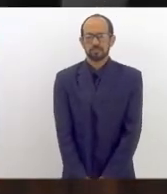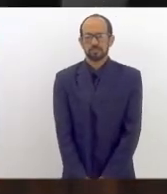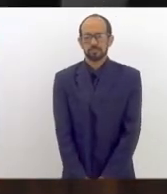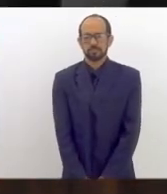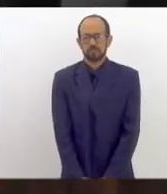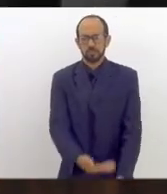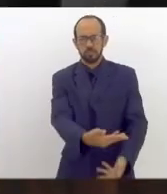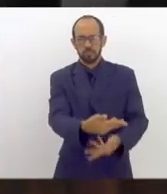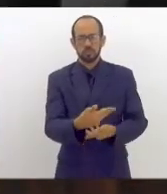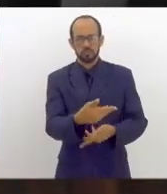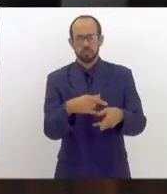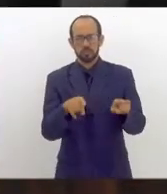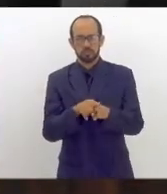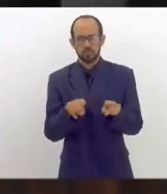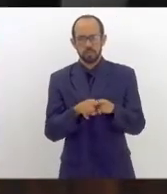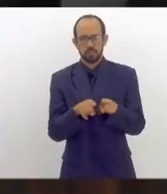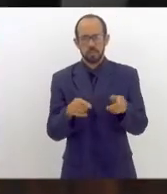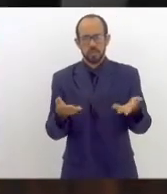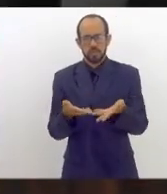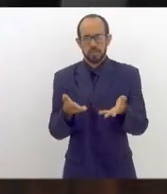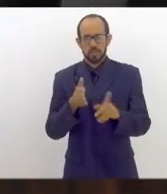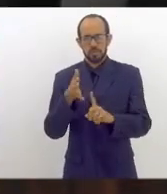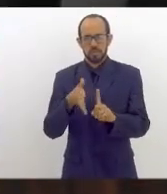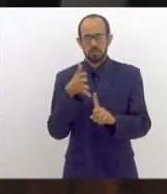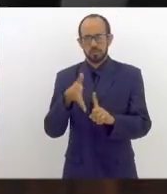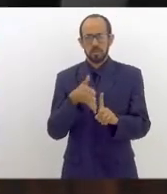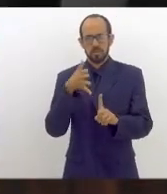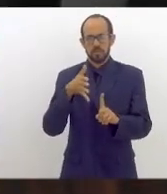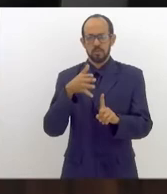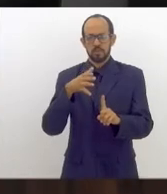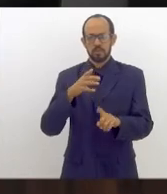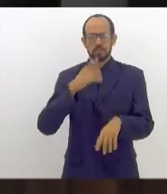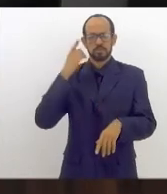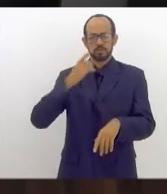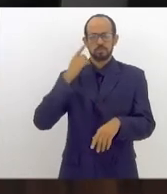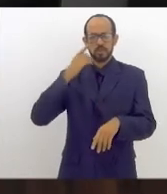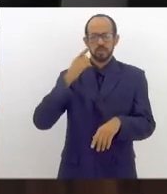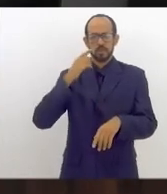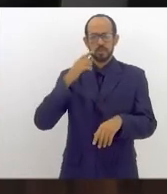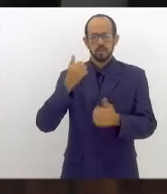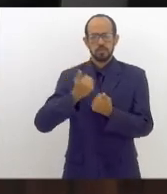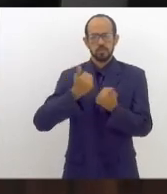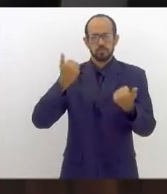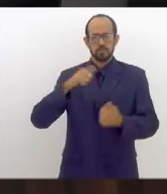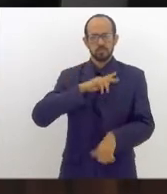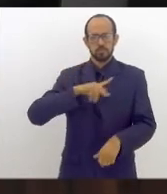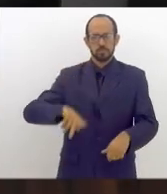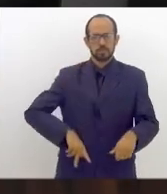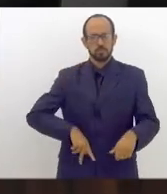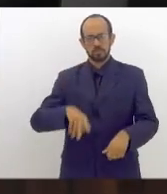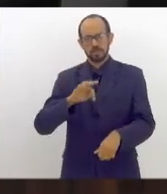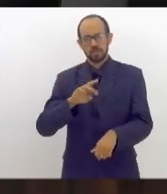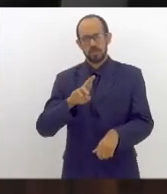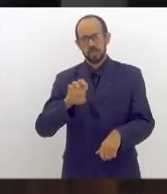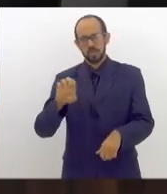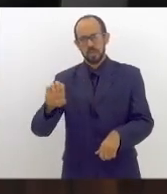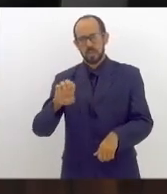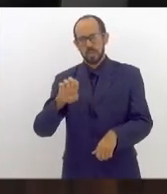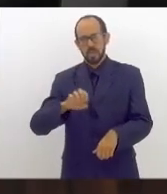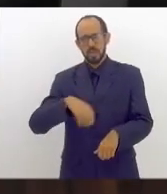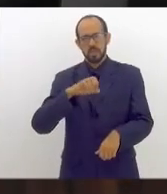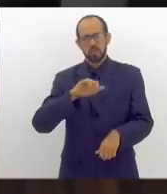convido para fazer uso da palavra Desembargador vice-presidente do corregedor do TRE João Ziraldo